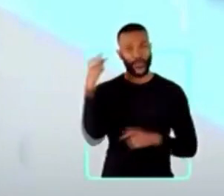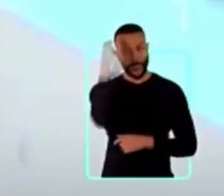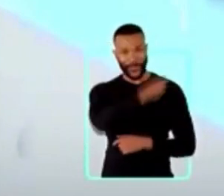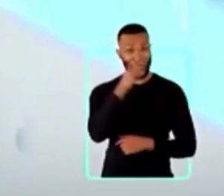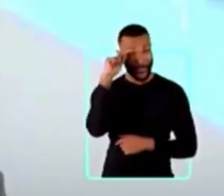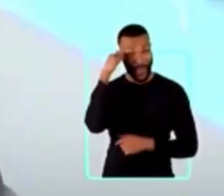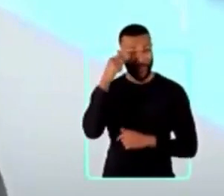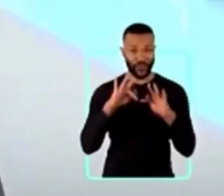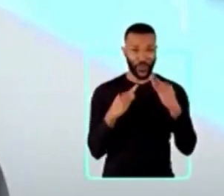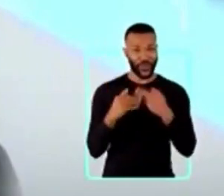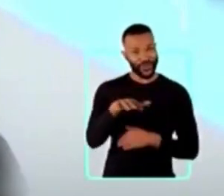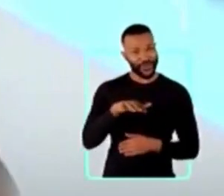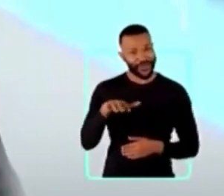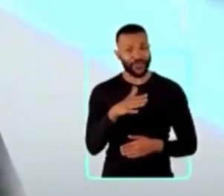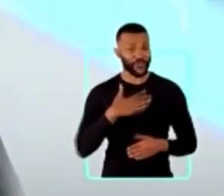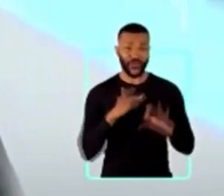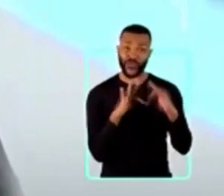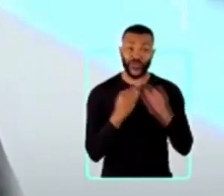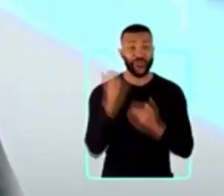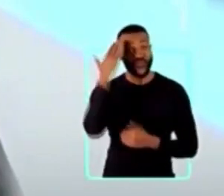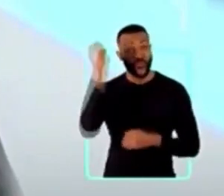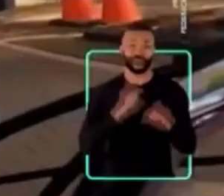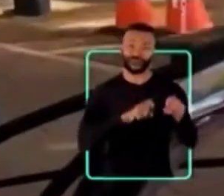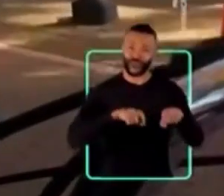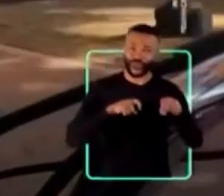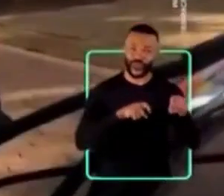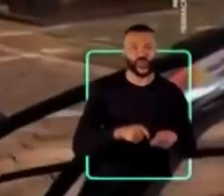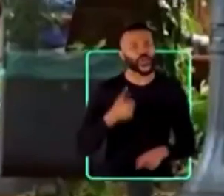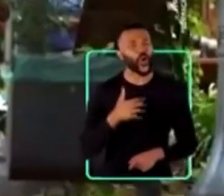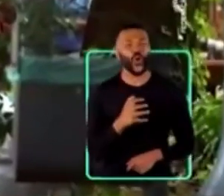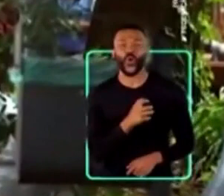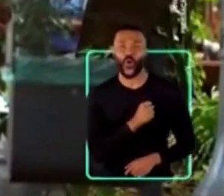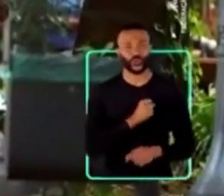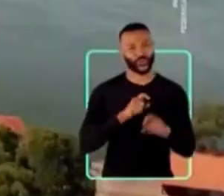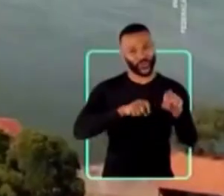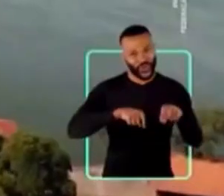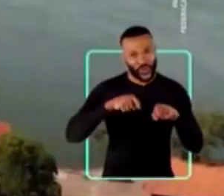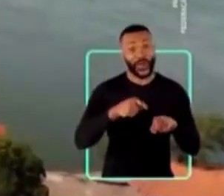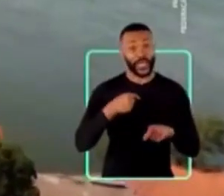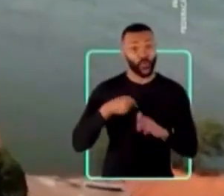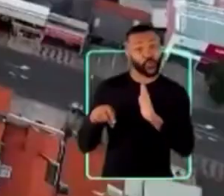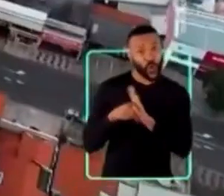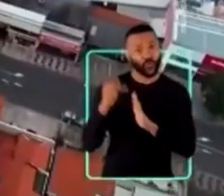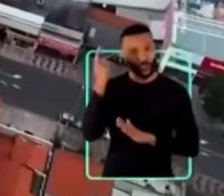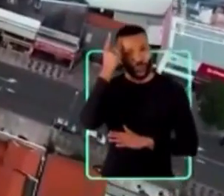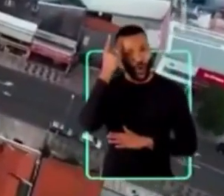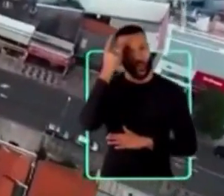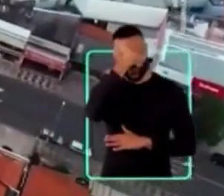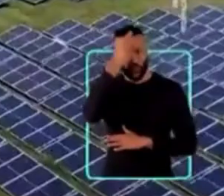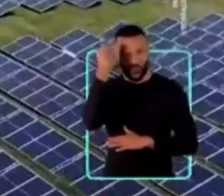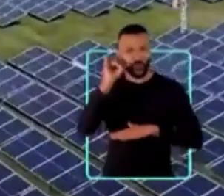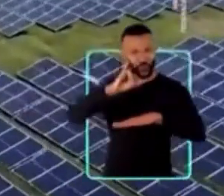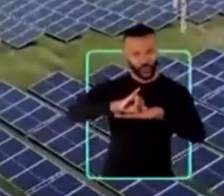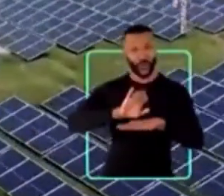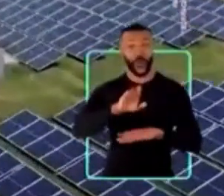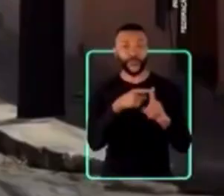os Murad, os Gussain. Minha família é conhecida no interior. Eu gosto do interior. Sou muito paulistano, fui prefeito de São Paulo.